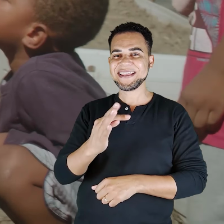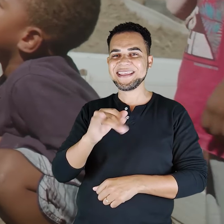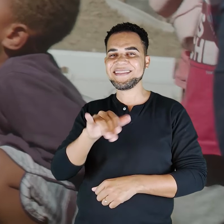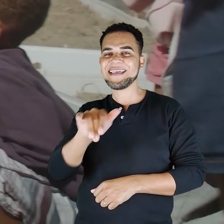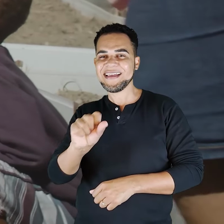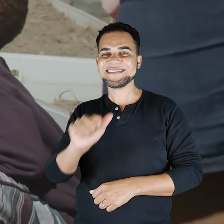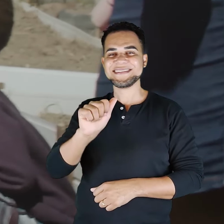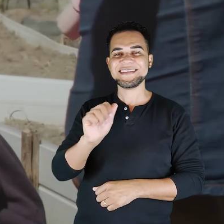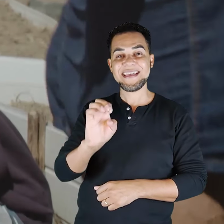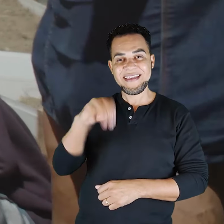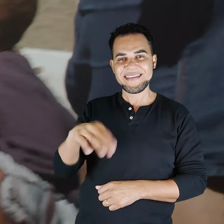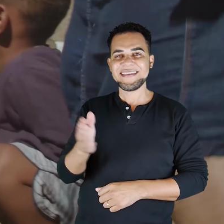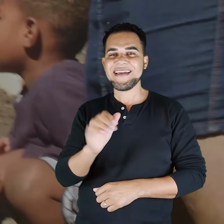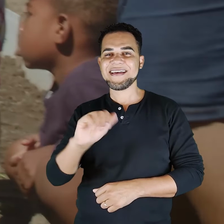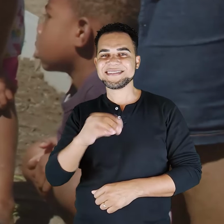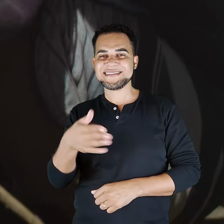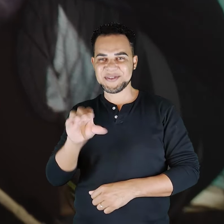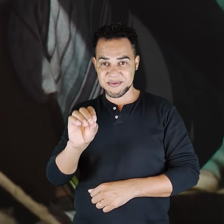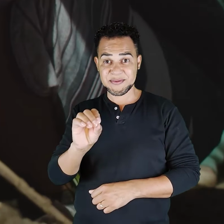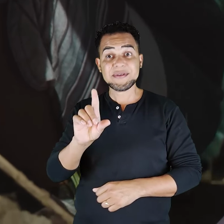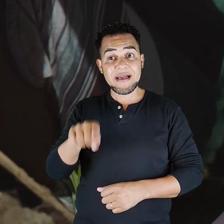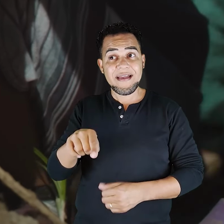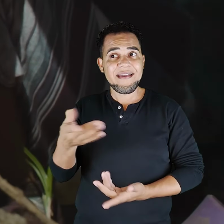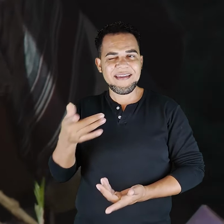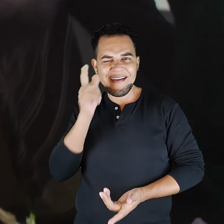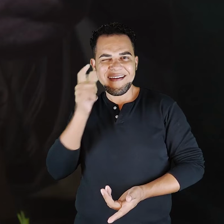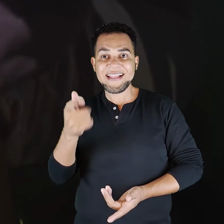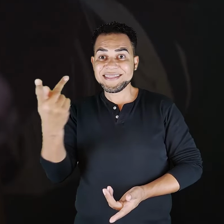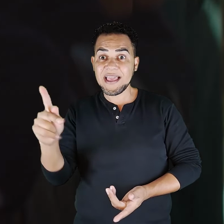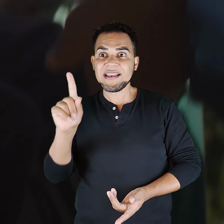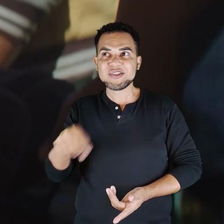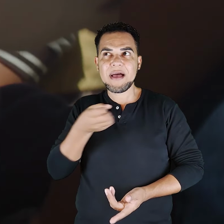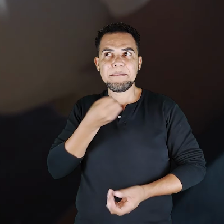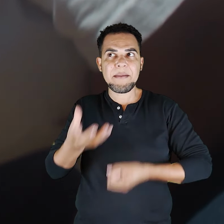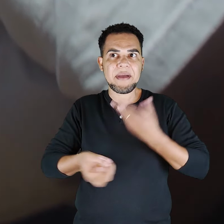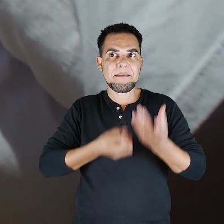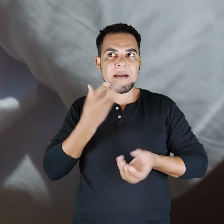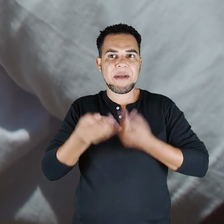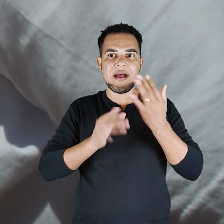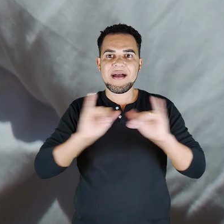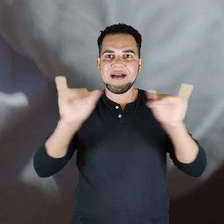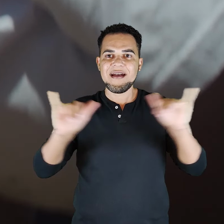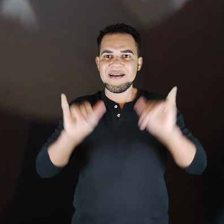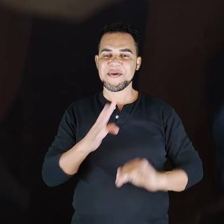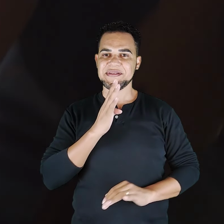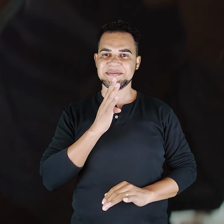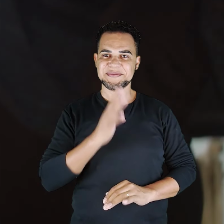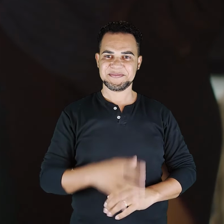Ação. Ao fazer esse curso, já é uma perspectiva da própria irmã Fátima replicar esse conhecimento.